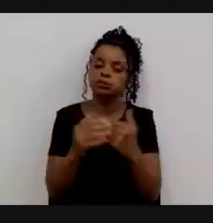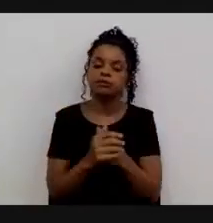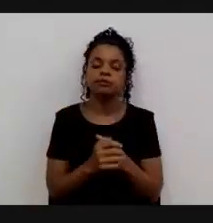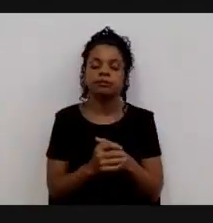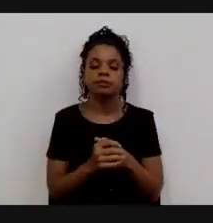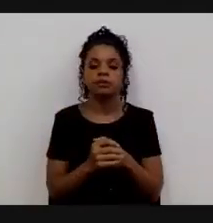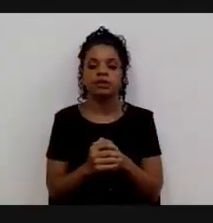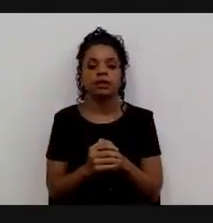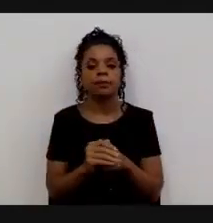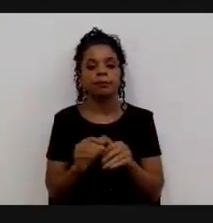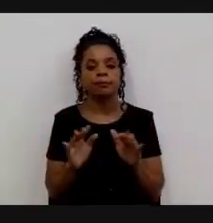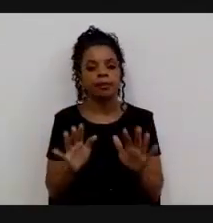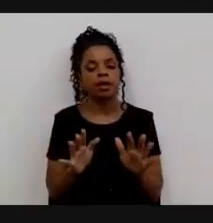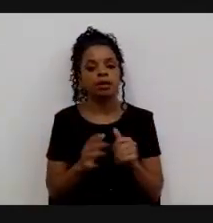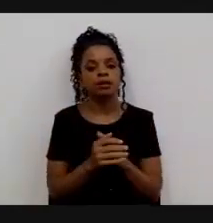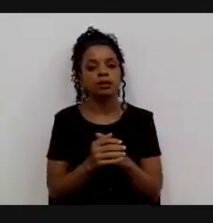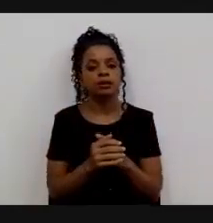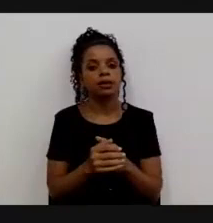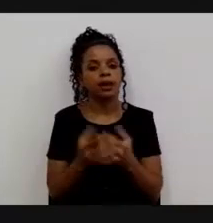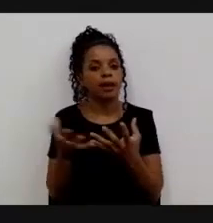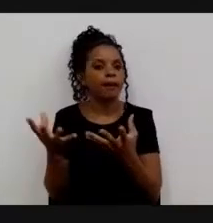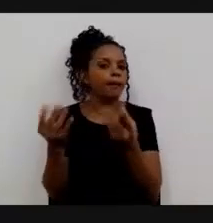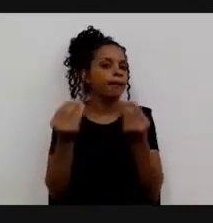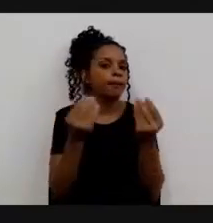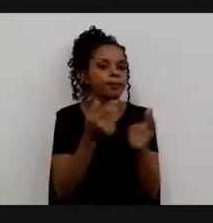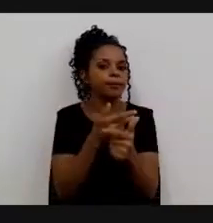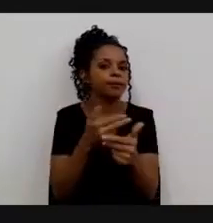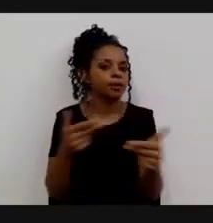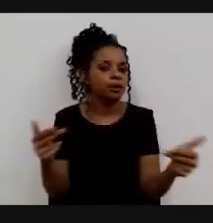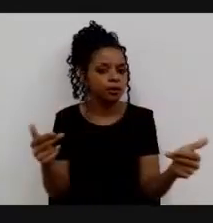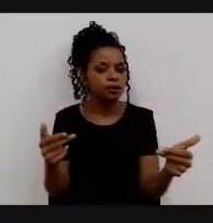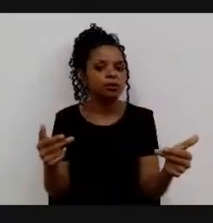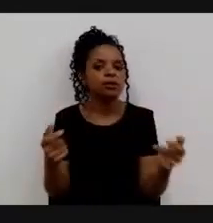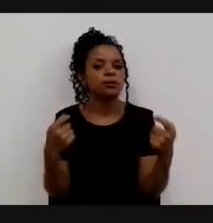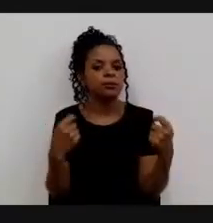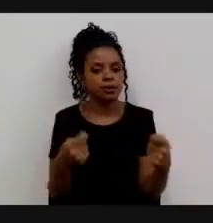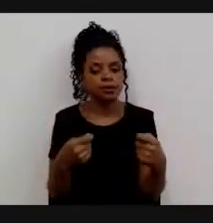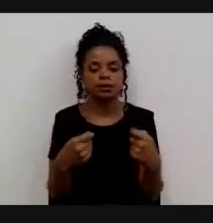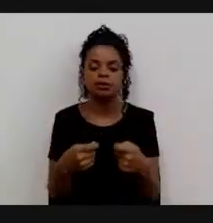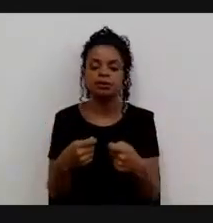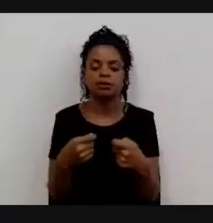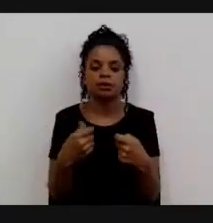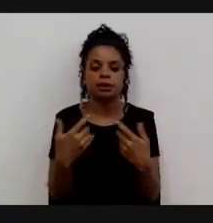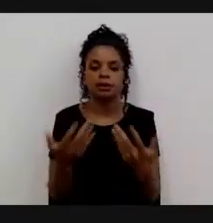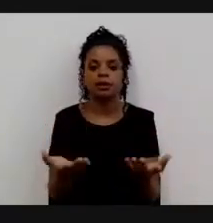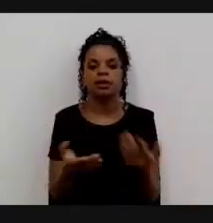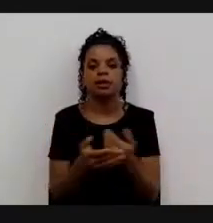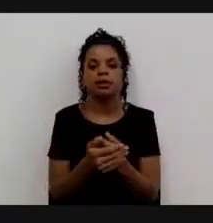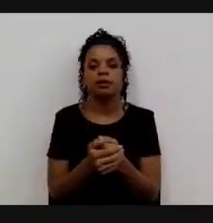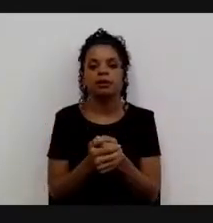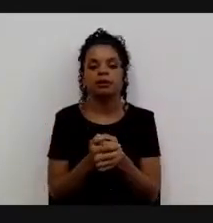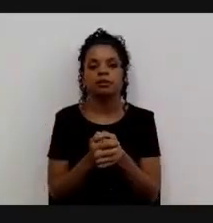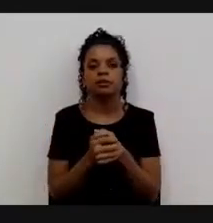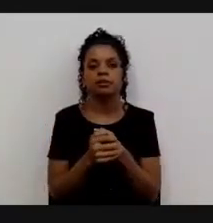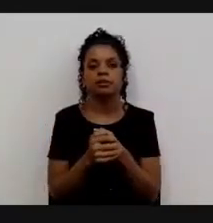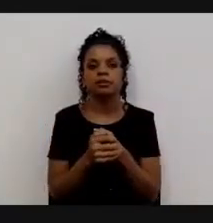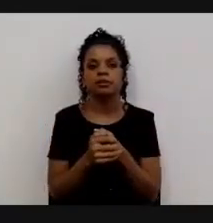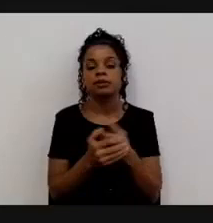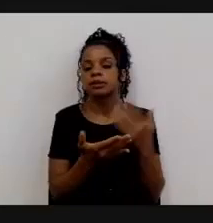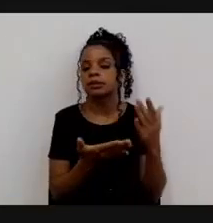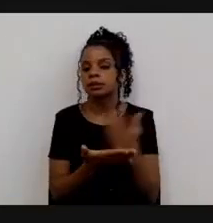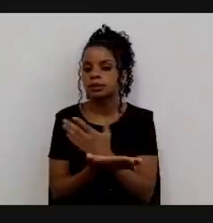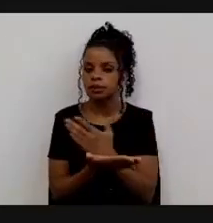não. Só que, como é muito dado, muita matéria, a gente resolveu trabalhar isso em